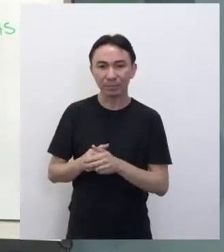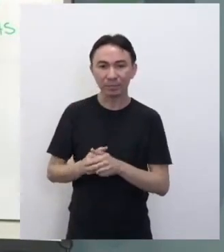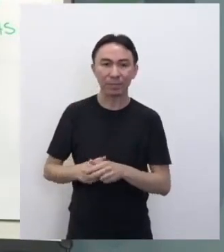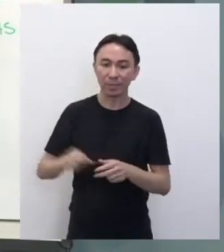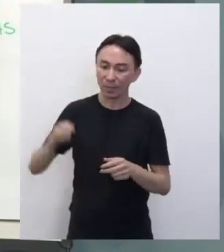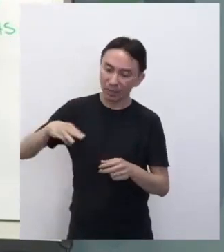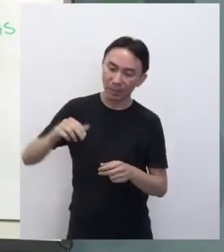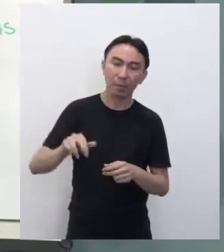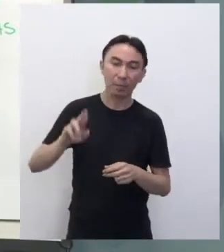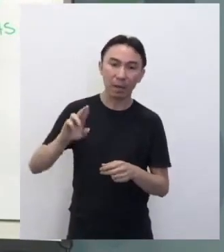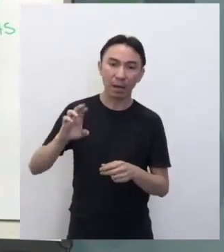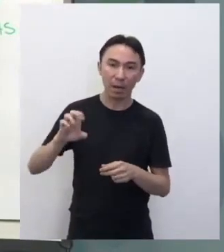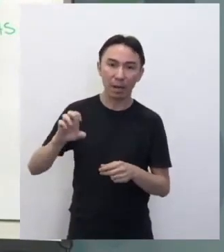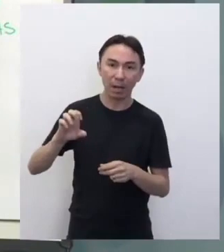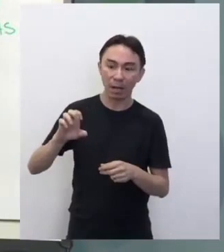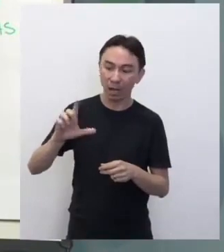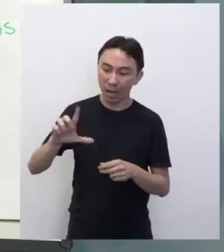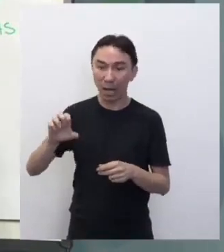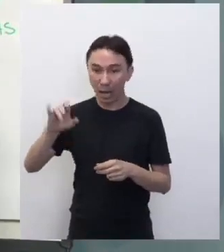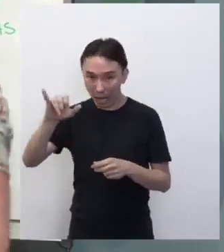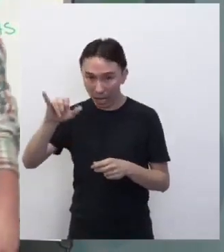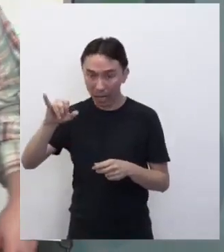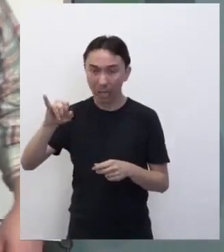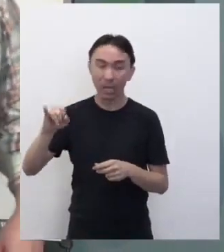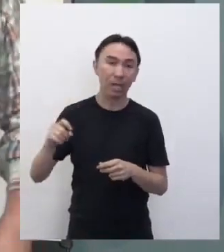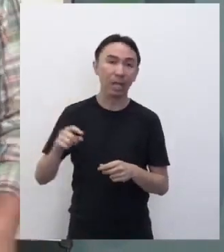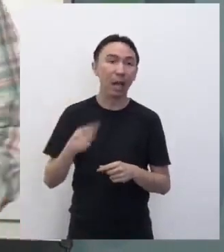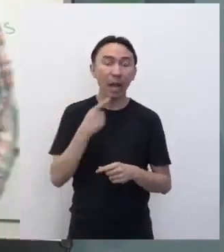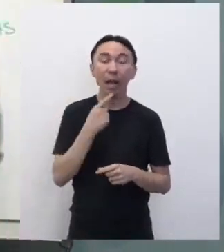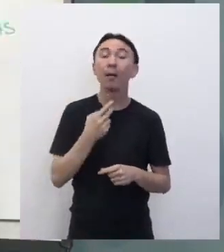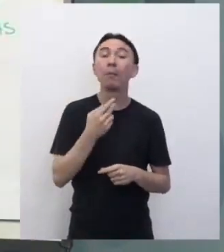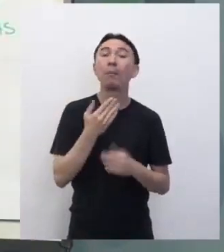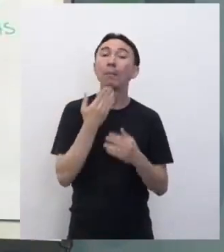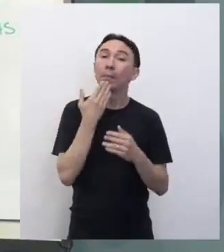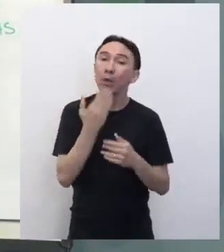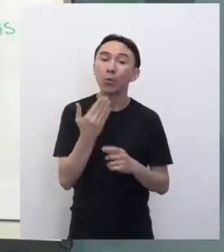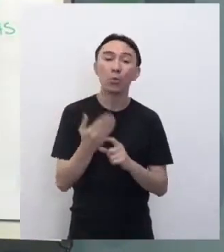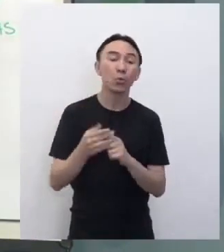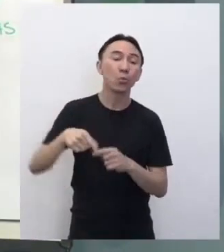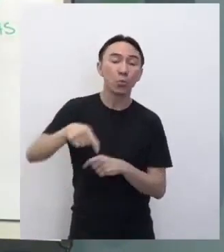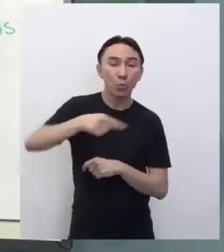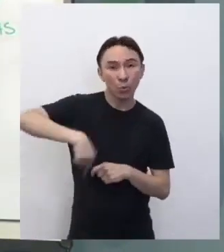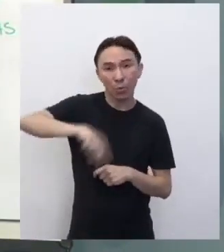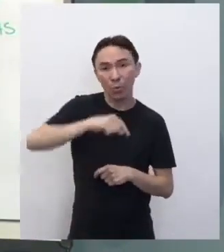Marley, Cristina, provavelmente, ela pediu para a gente aí, se possível, acrescentar